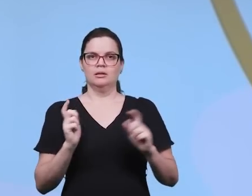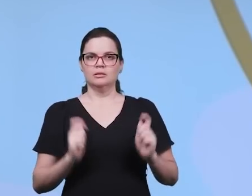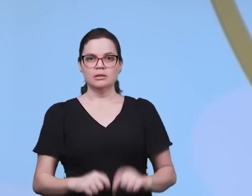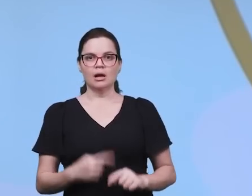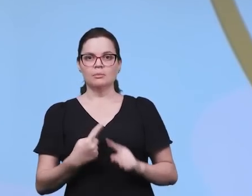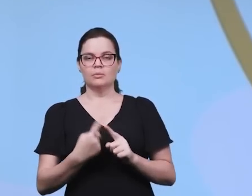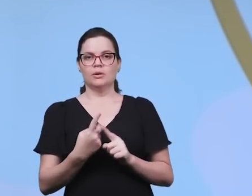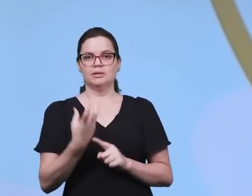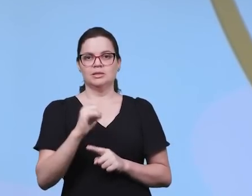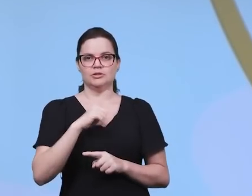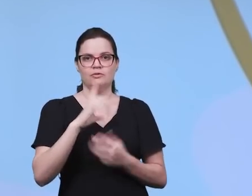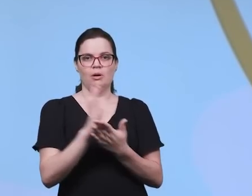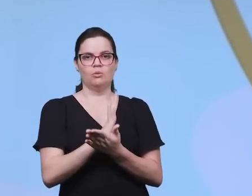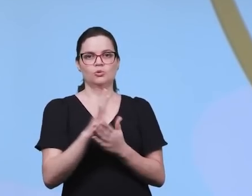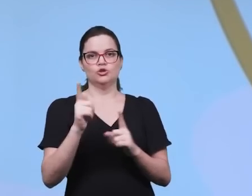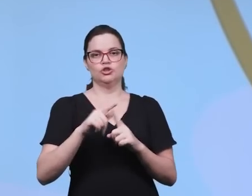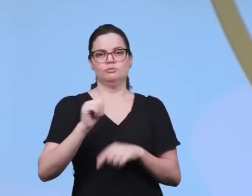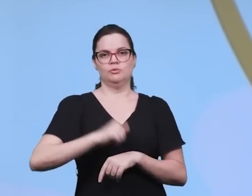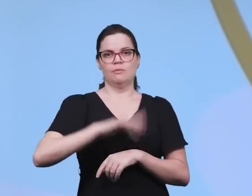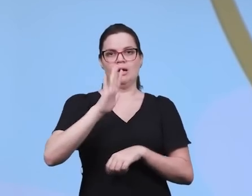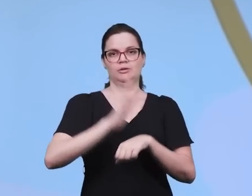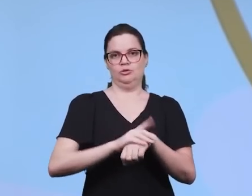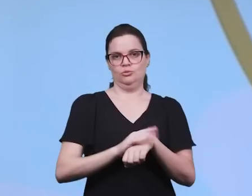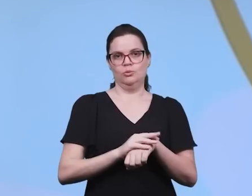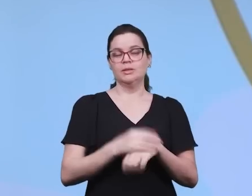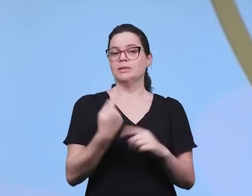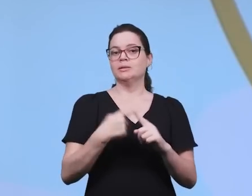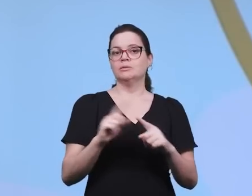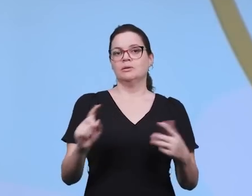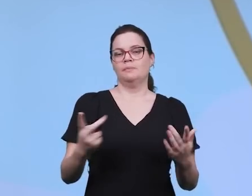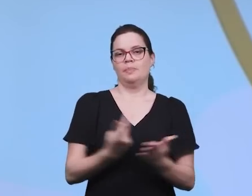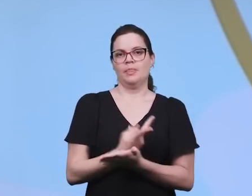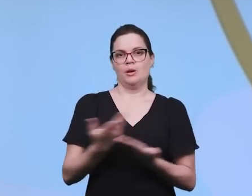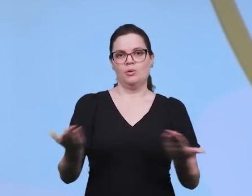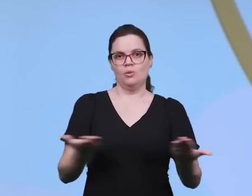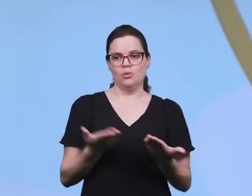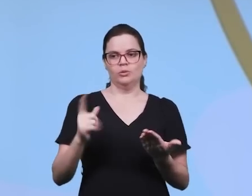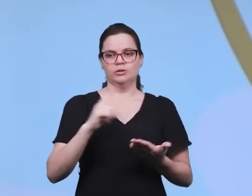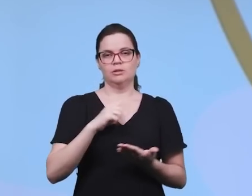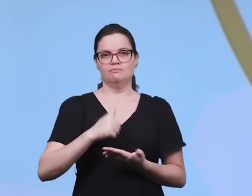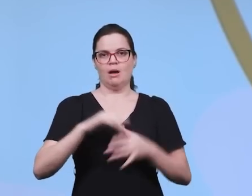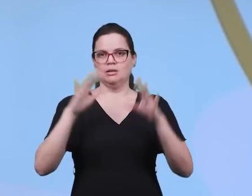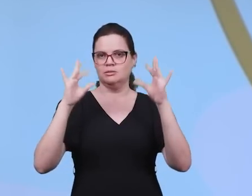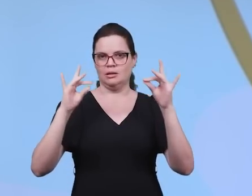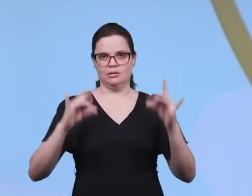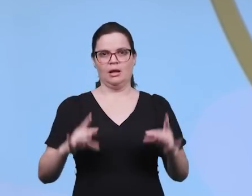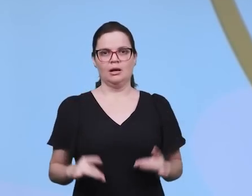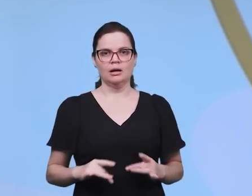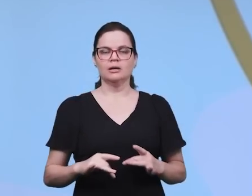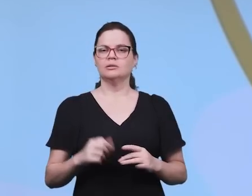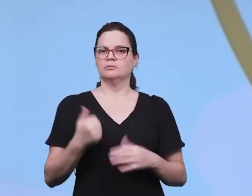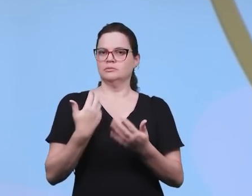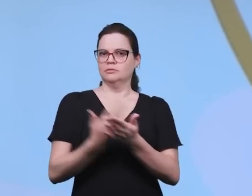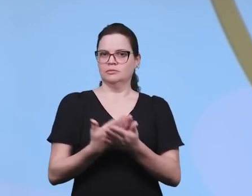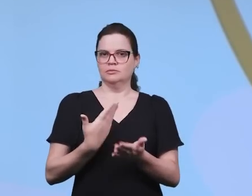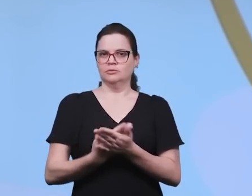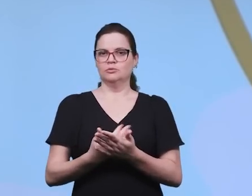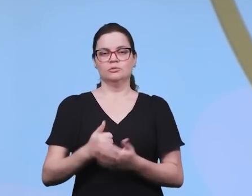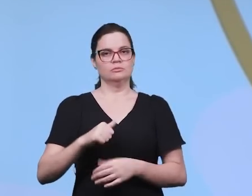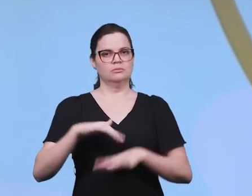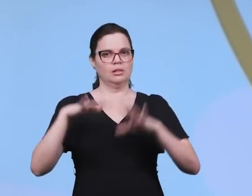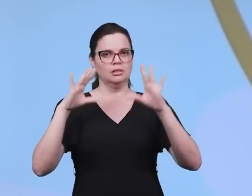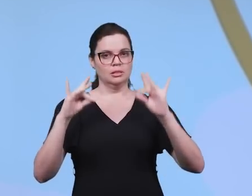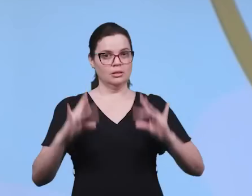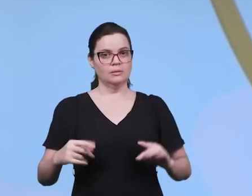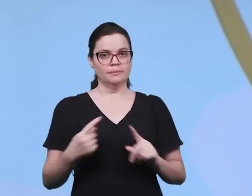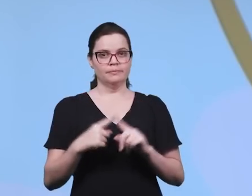para as suas comorbidades, obviamente. Então, a abordagem hoje está sendo muito mais especificada, está tendo muito mais precisão